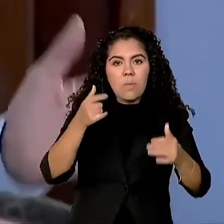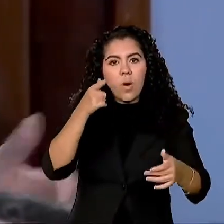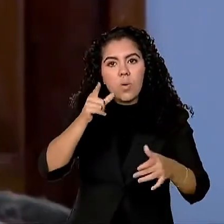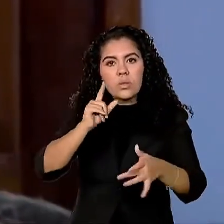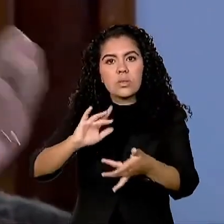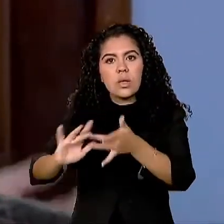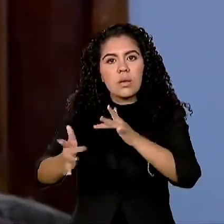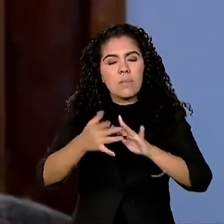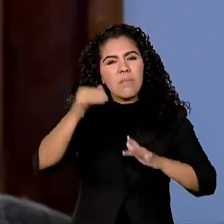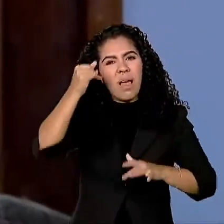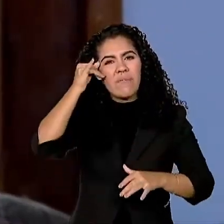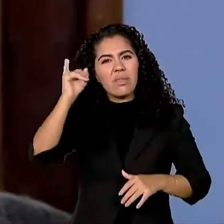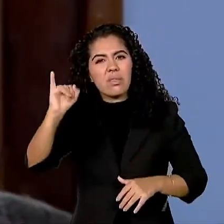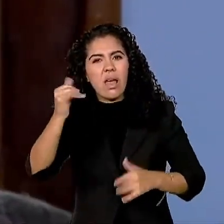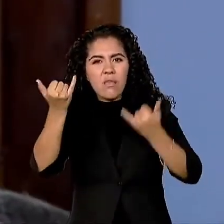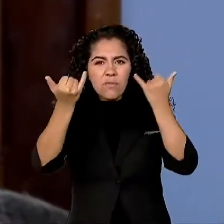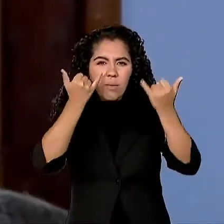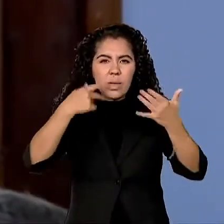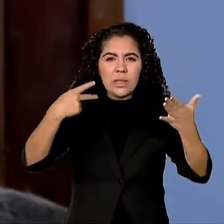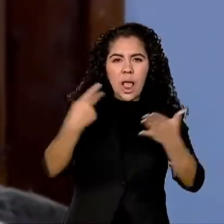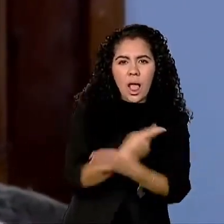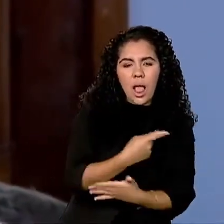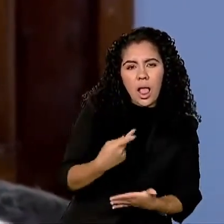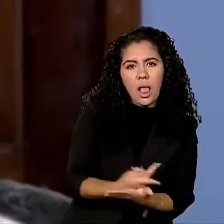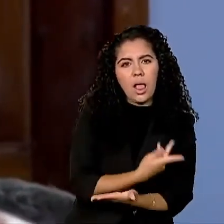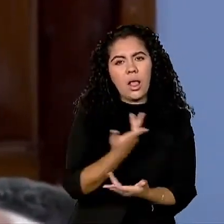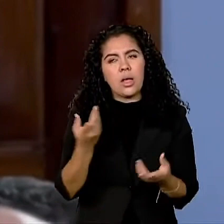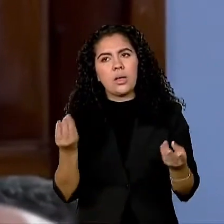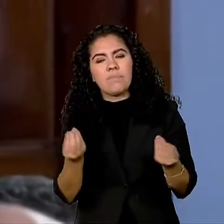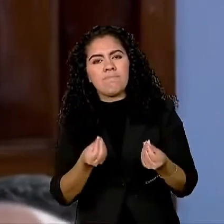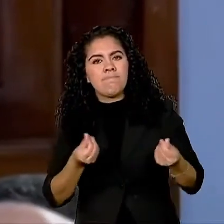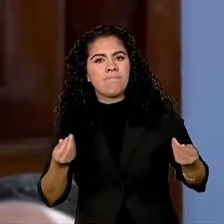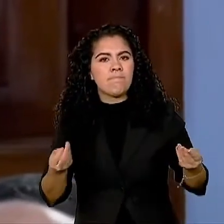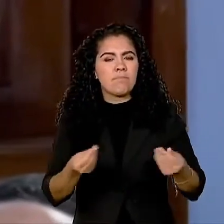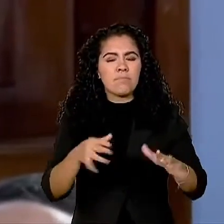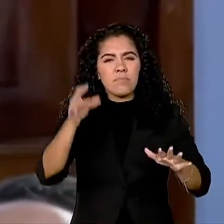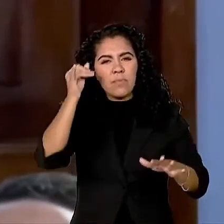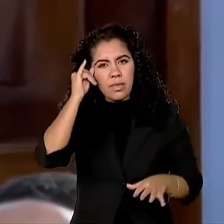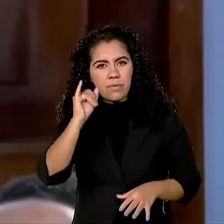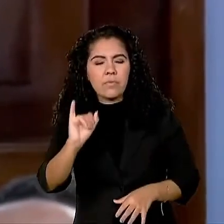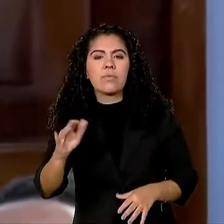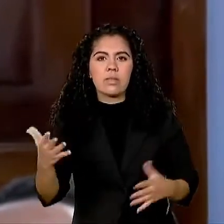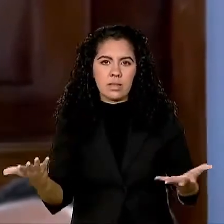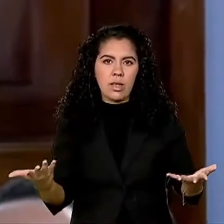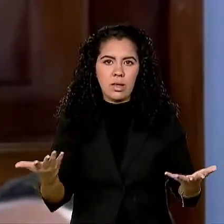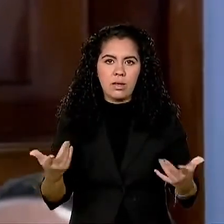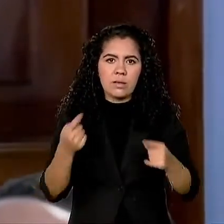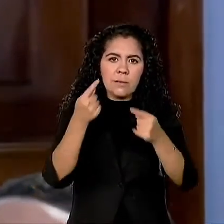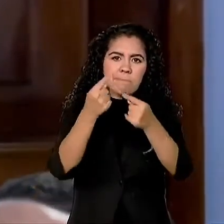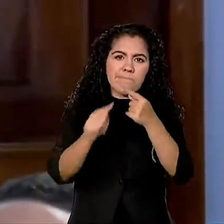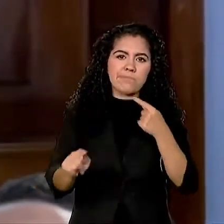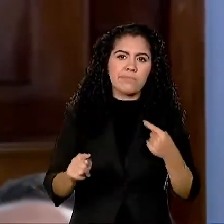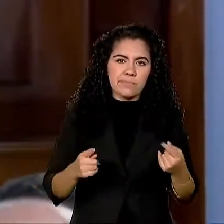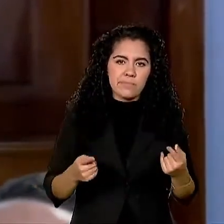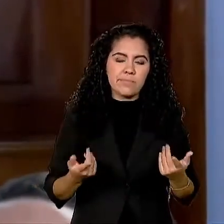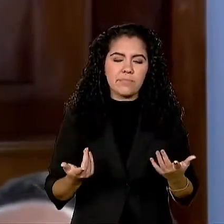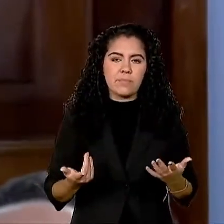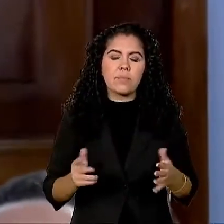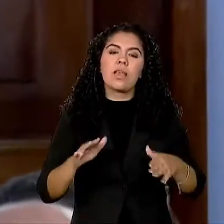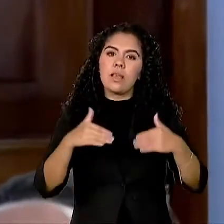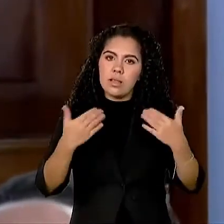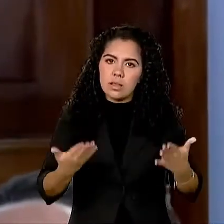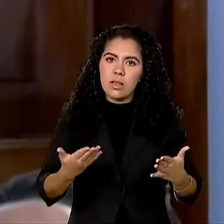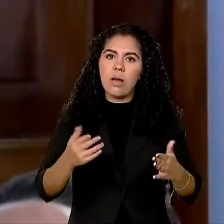receber informações truncadas, informações, sabe, que nem sempre são compatíveis com o que está acontecendo. Então nós